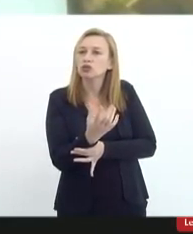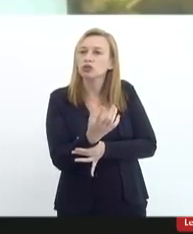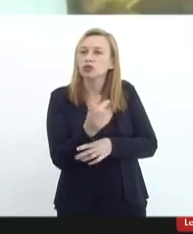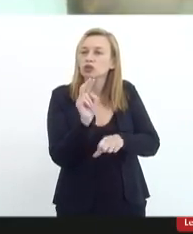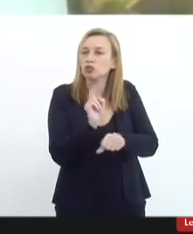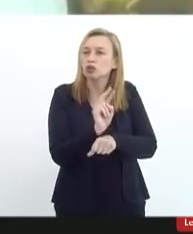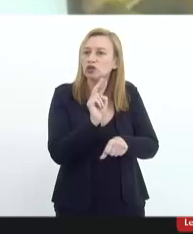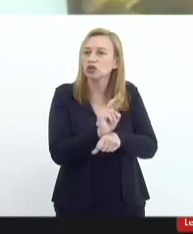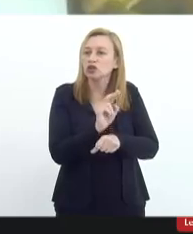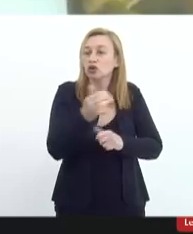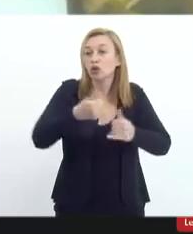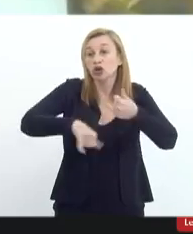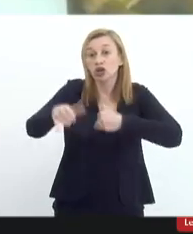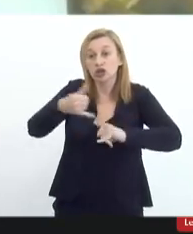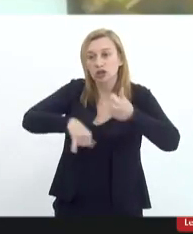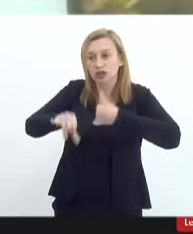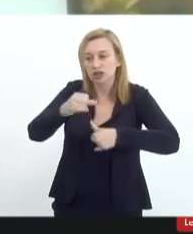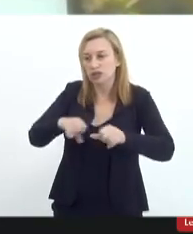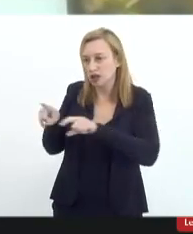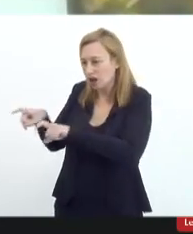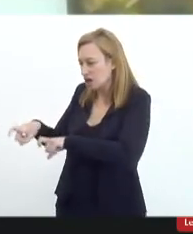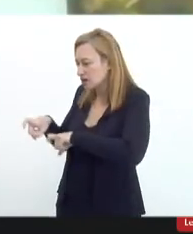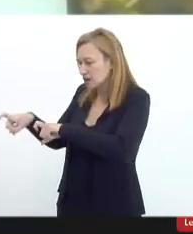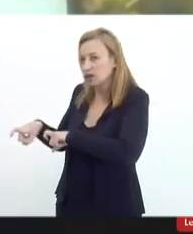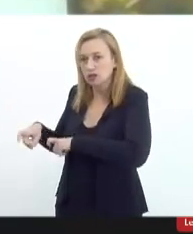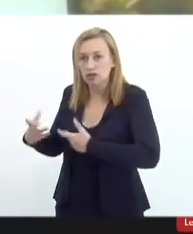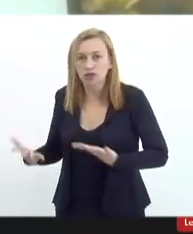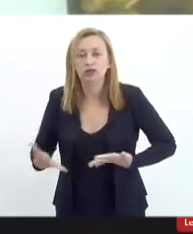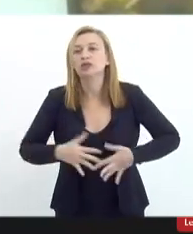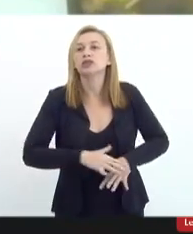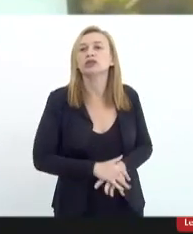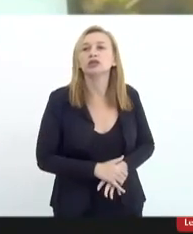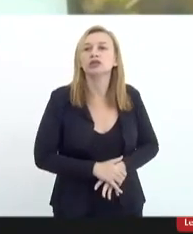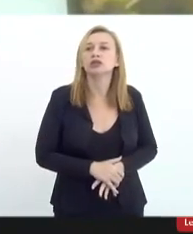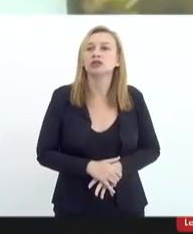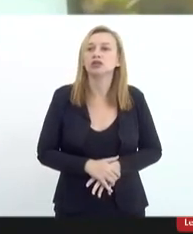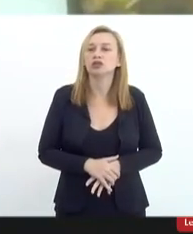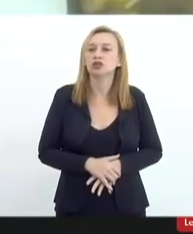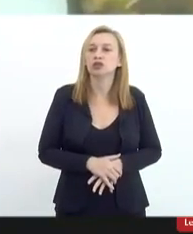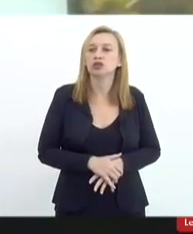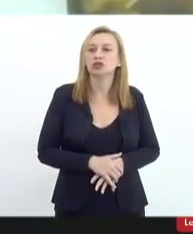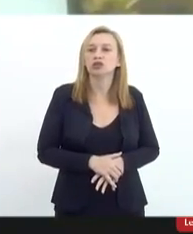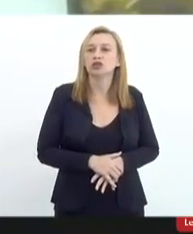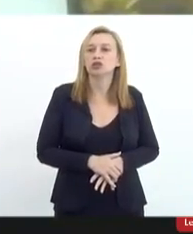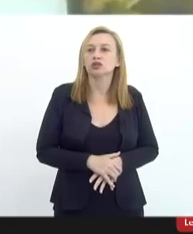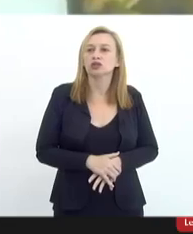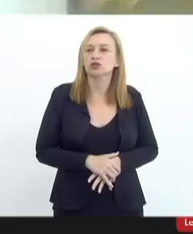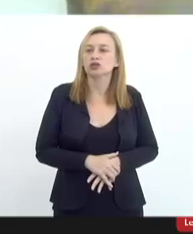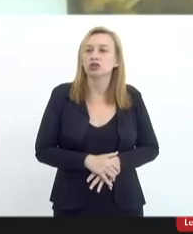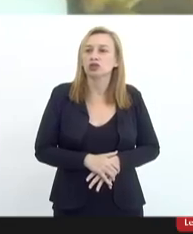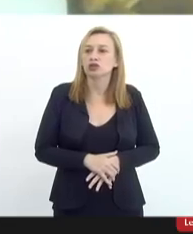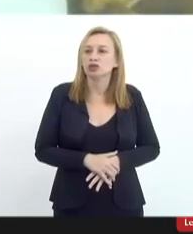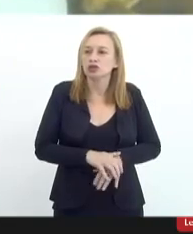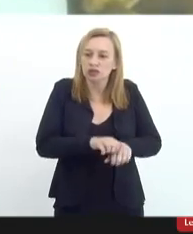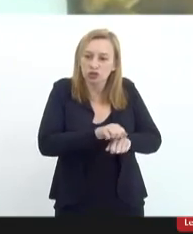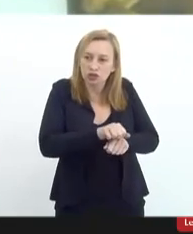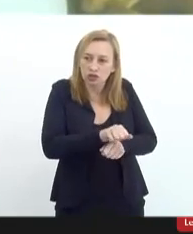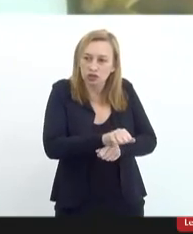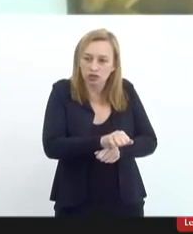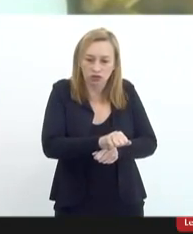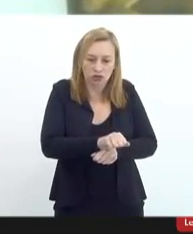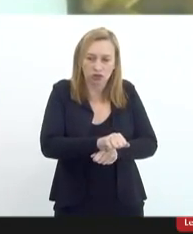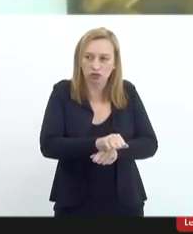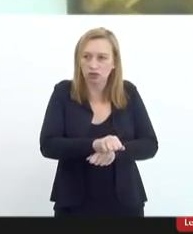químicos, defensores agrícolas, que empesteiam as nossas plantas, aquilo que nós